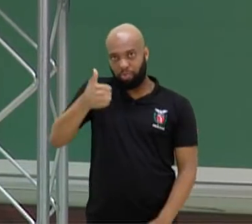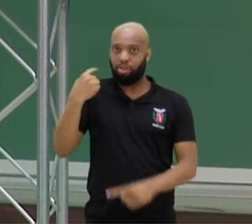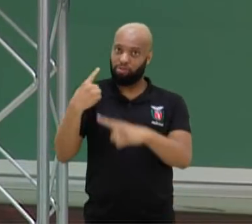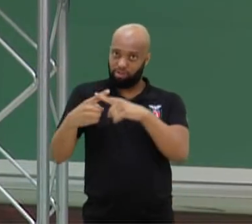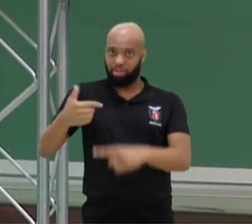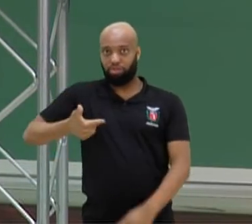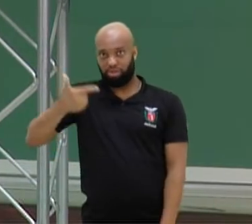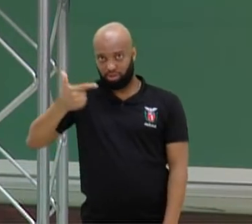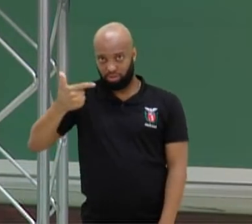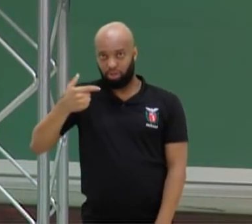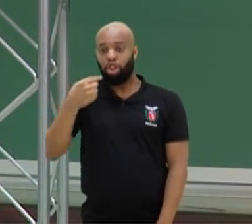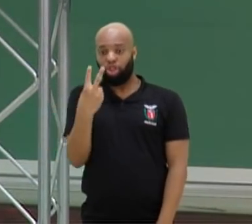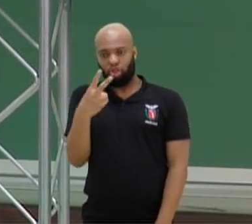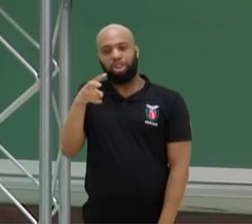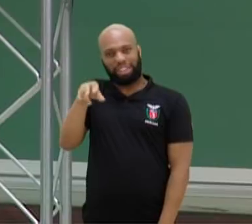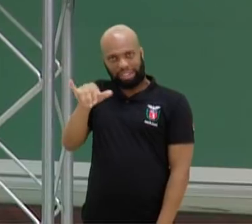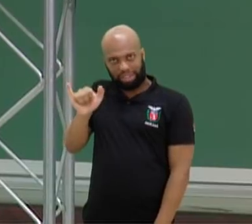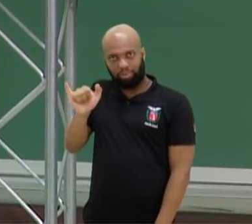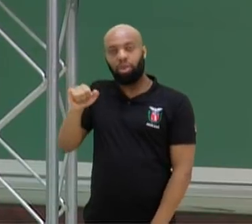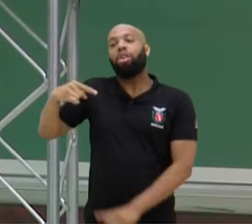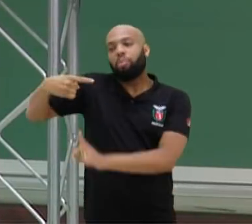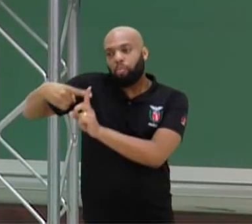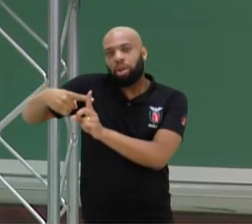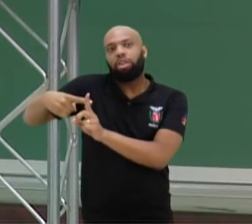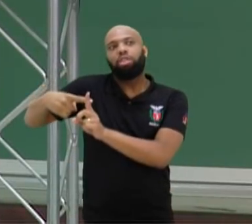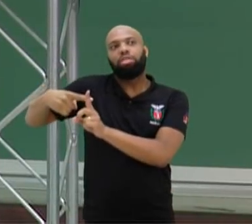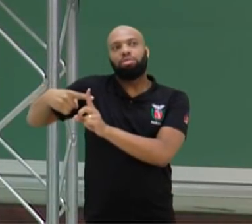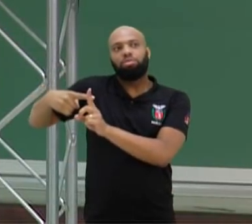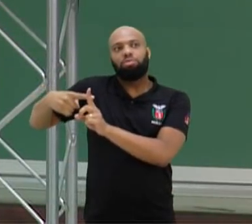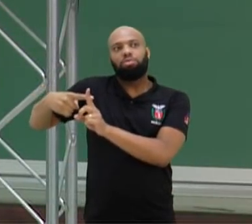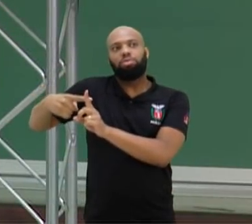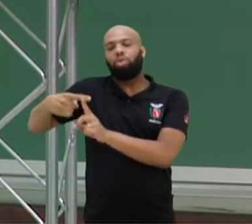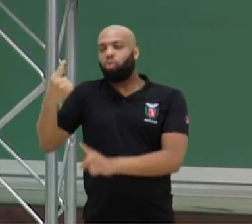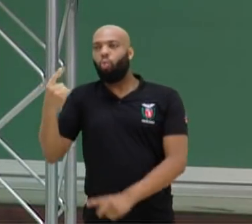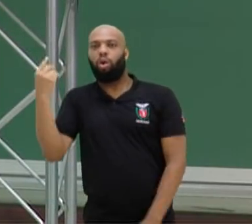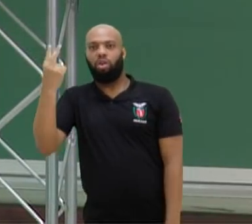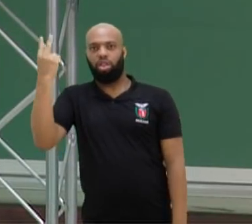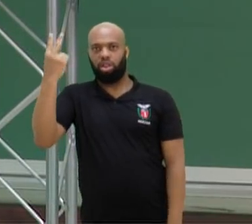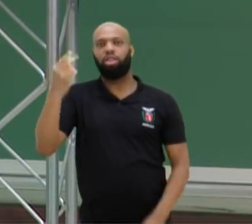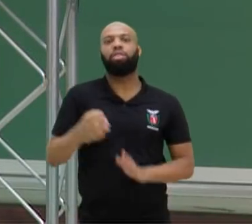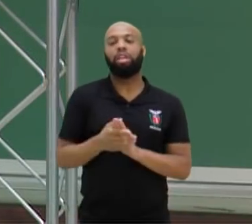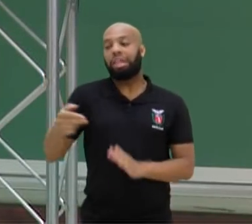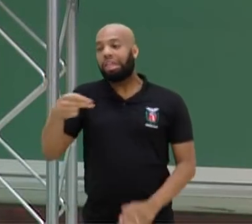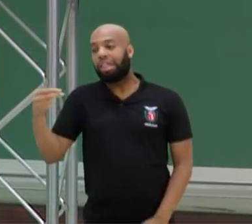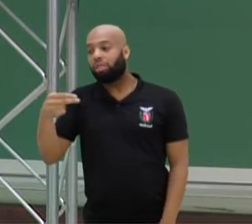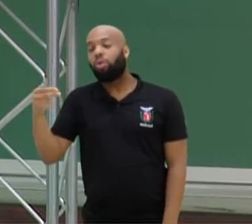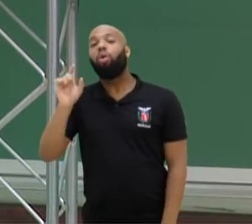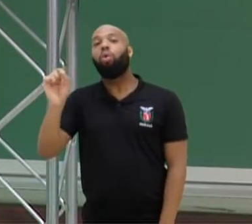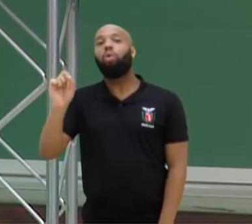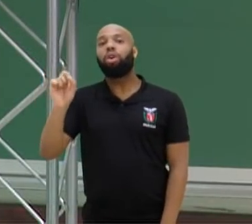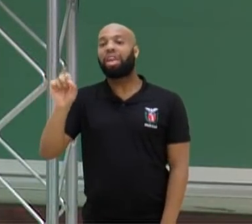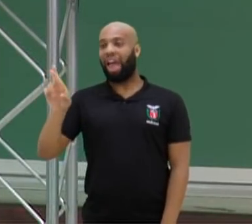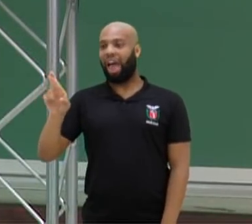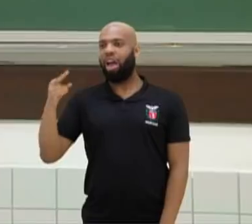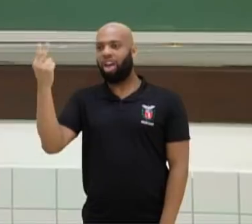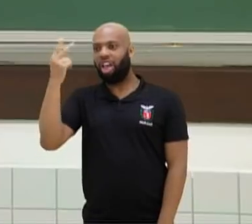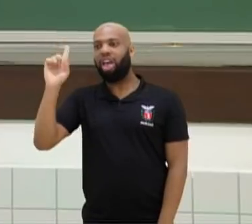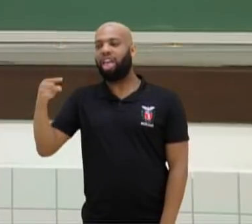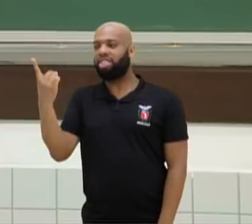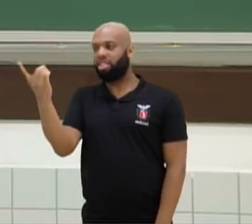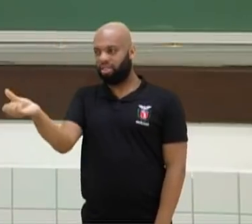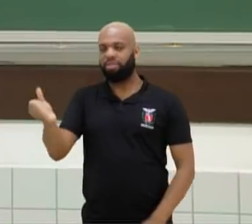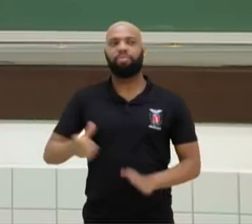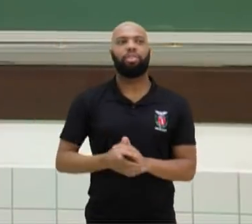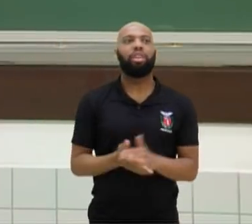2y, mais o quadrado do segundo. Isso é igual ao raio ao quadrado. O raio ao quadrado é 16.